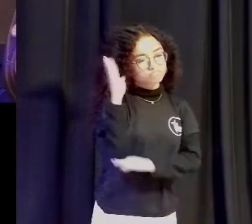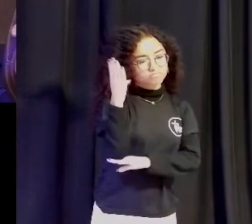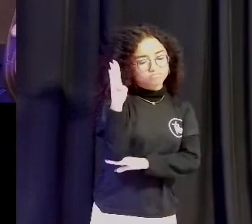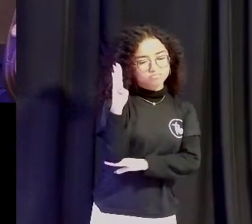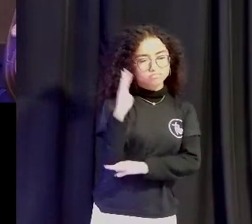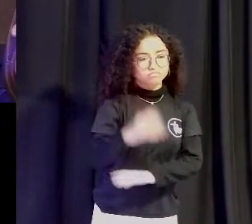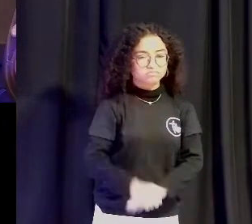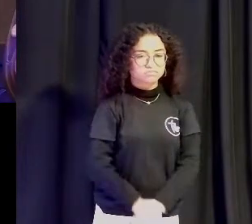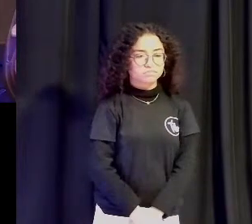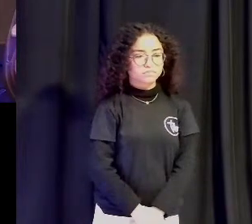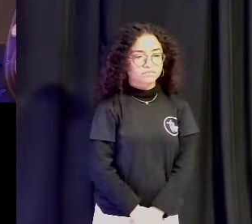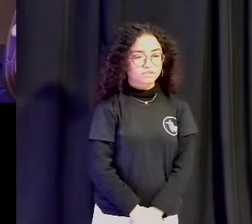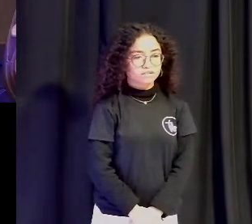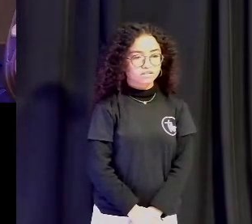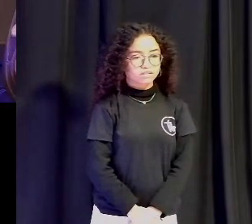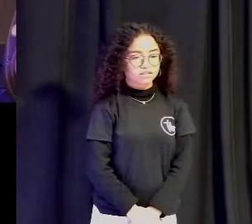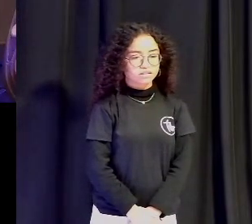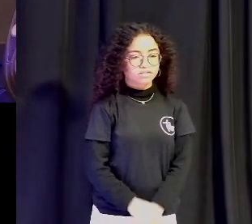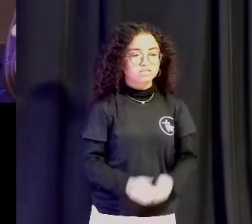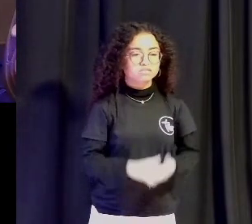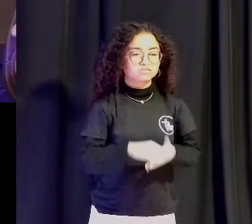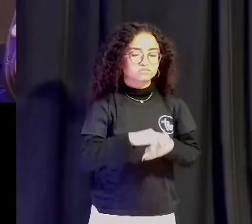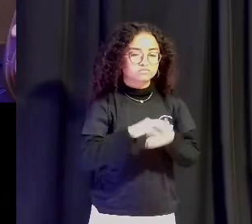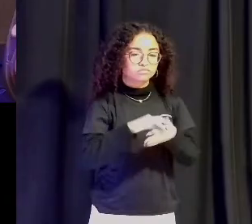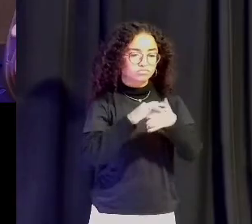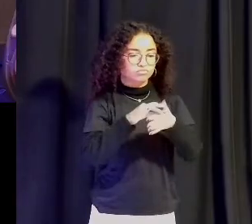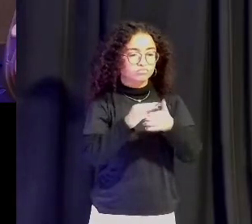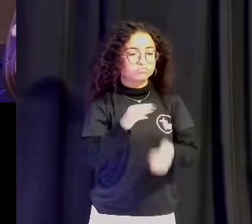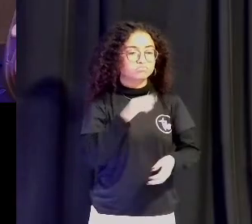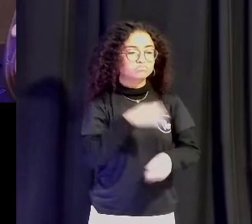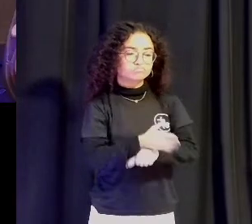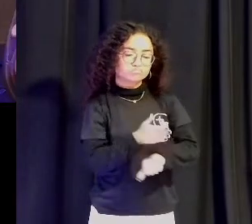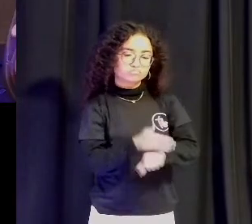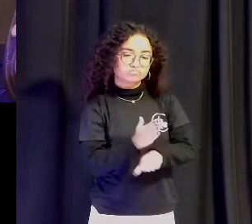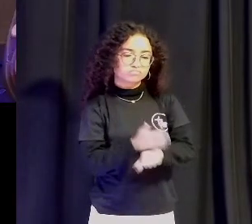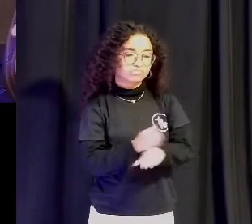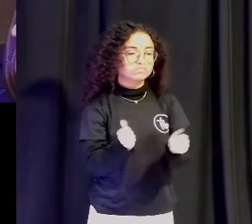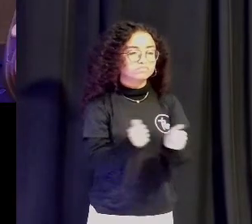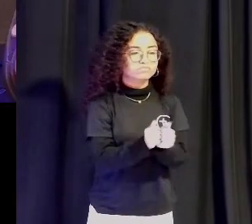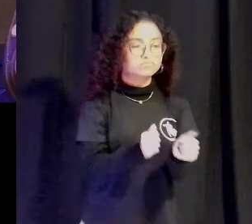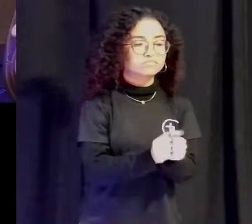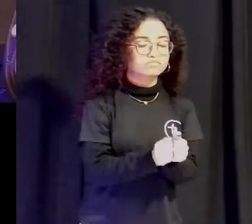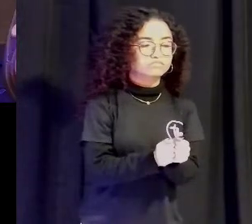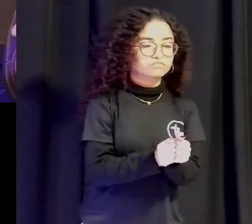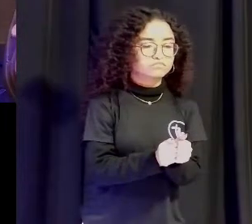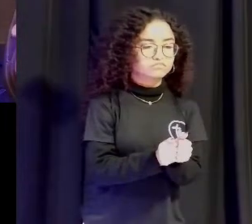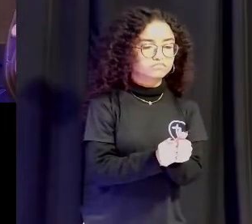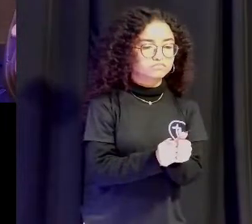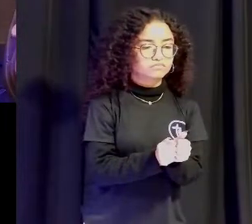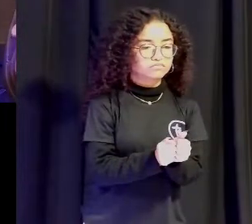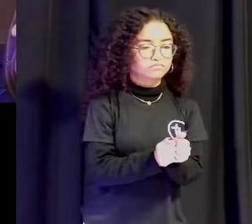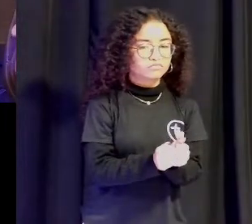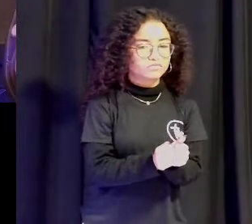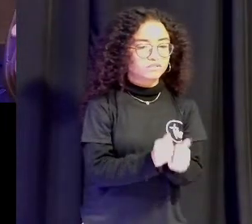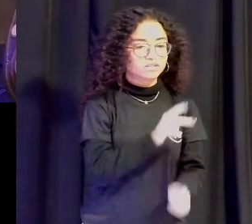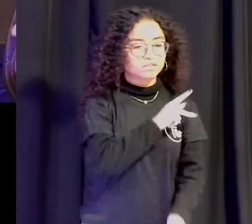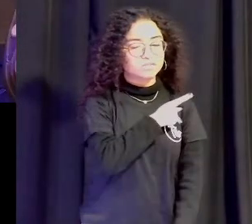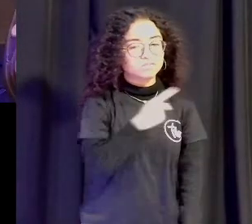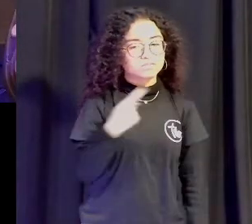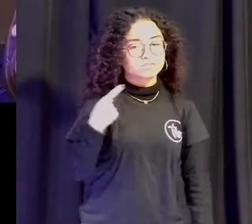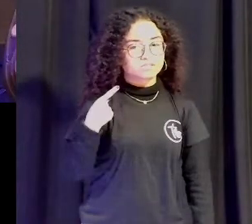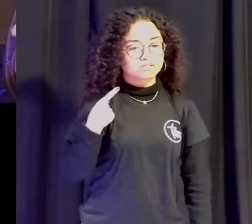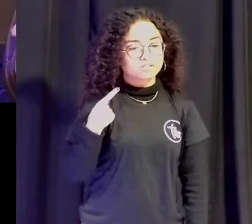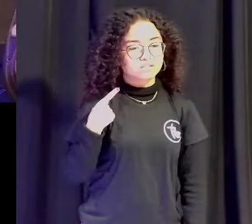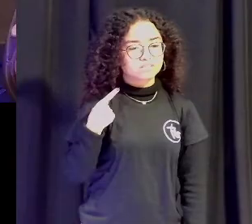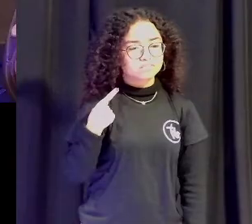Alguns foram comigo, o Carlos, a Ju, o Rogério, a Cláudia. Nós estivemos lá ouvindo o pastor